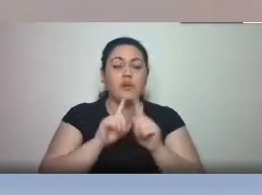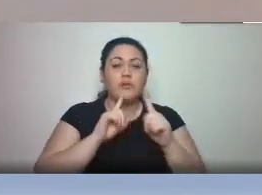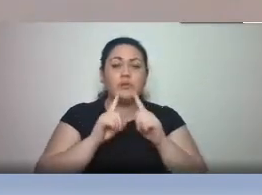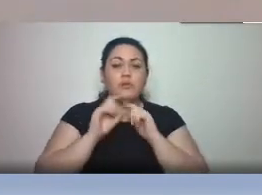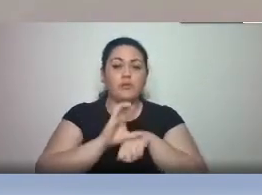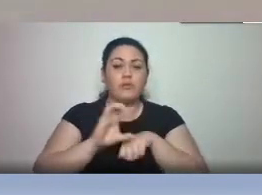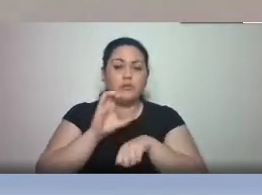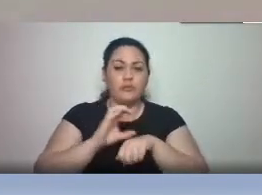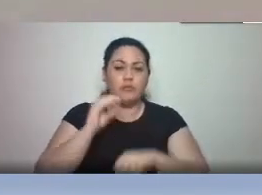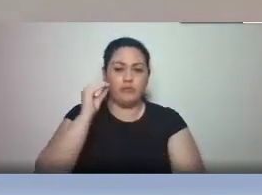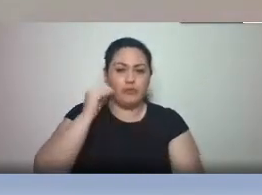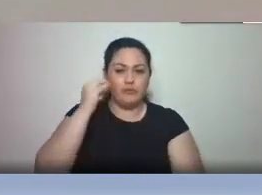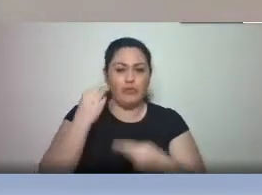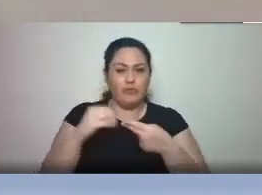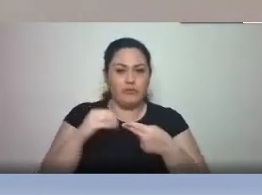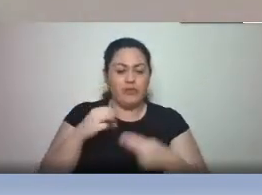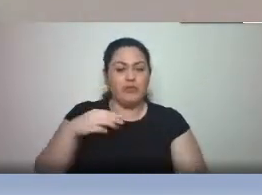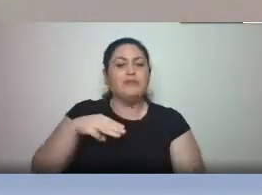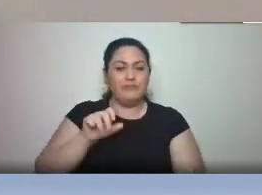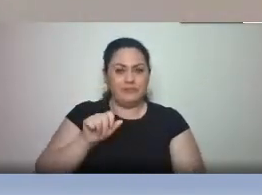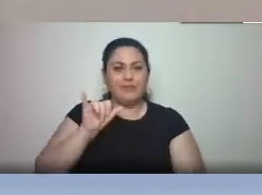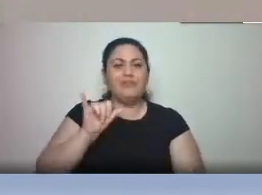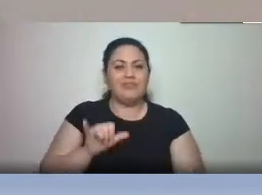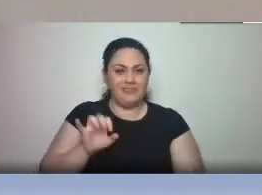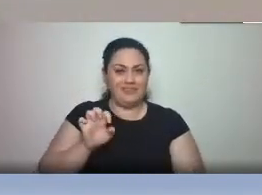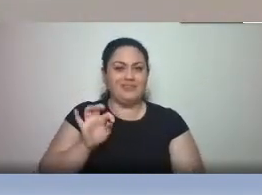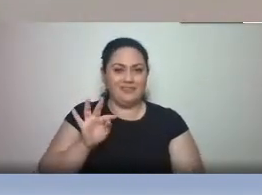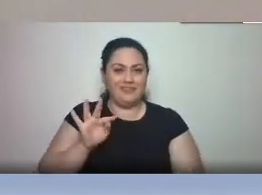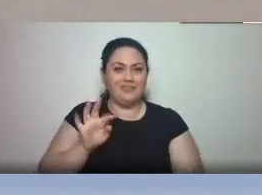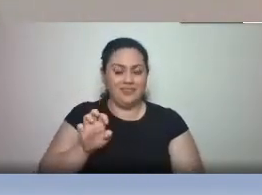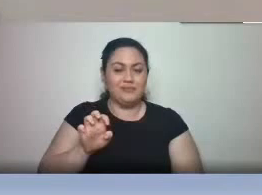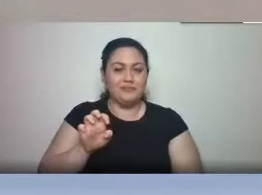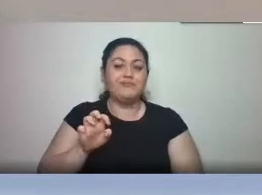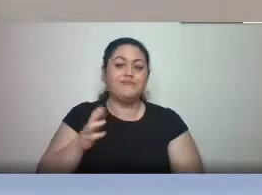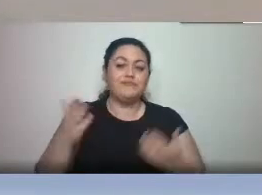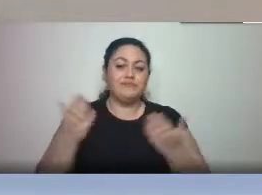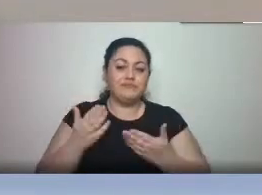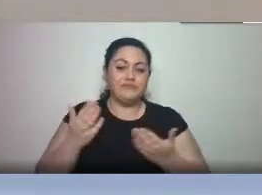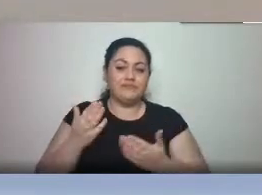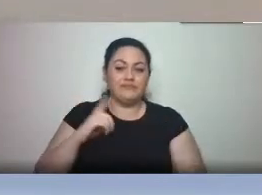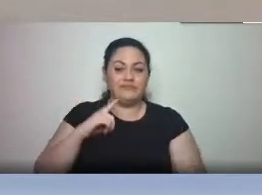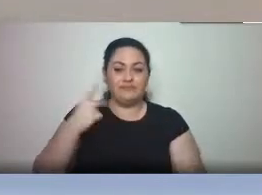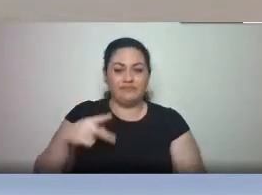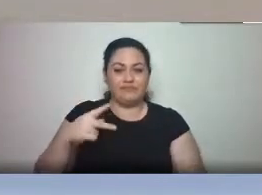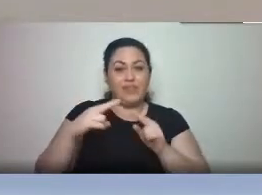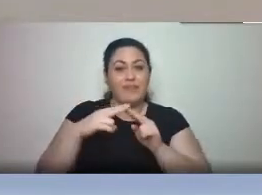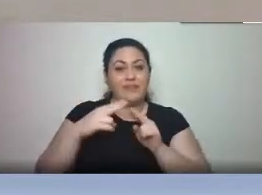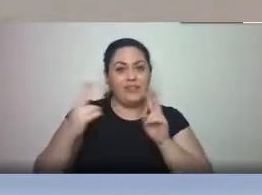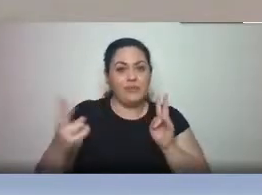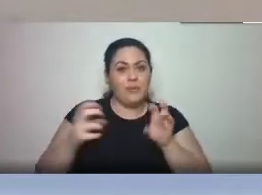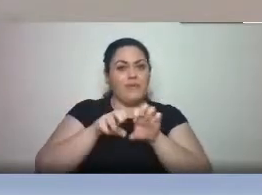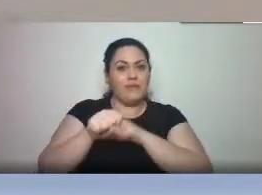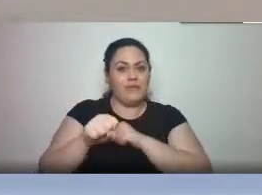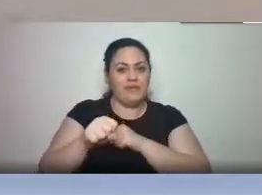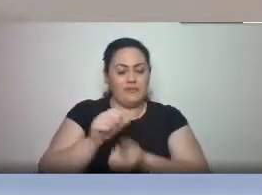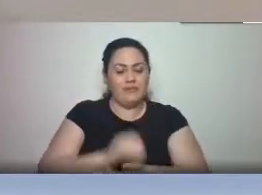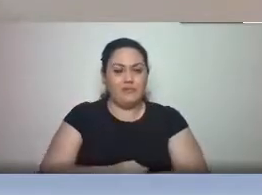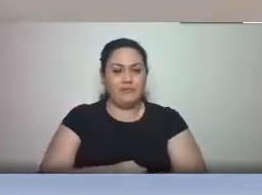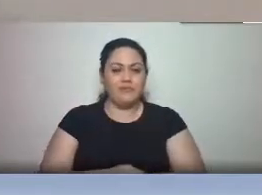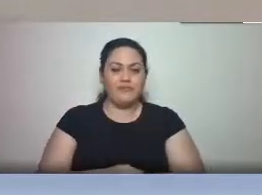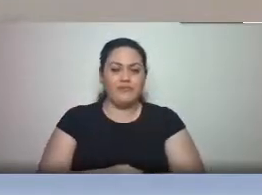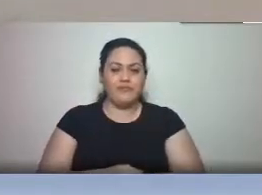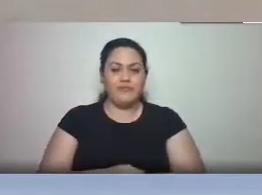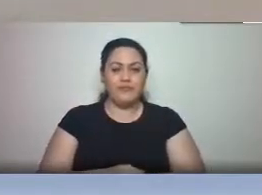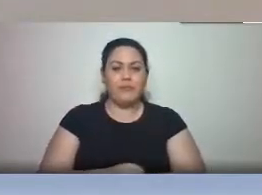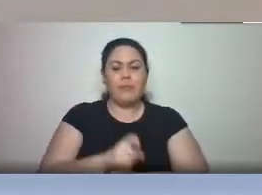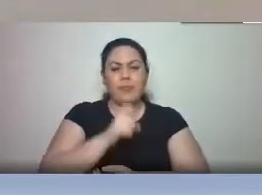UFSPA, professora Maite Raya Mazahai, por ocasião desta solenidade virtual de colação de grau. Pais,